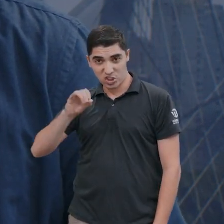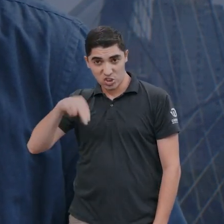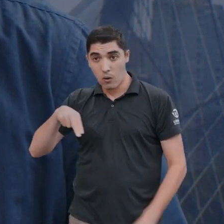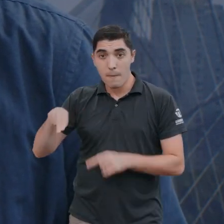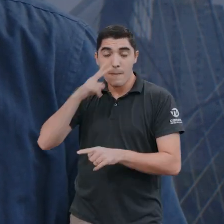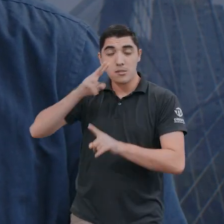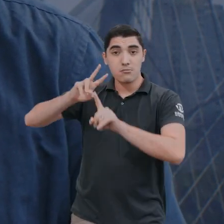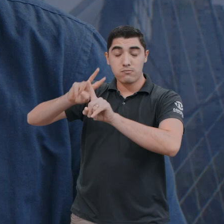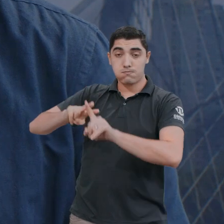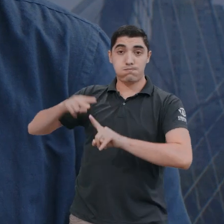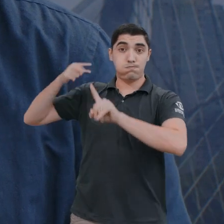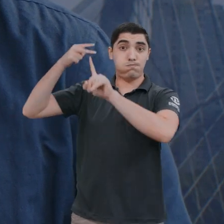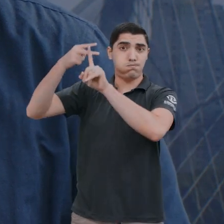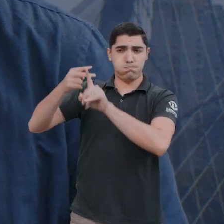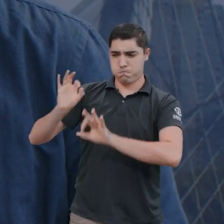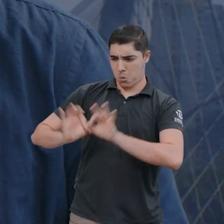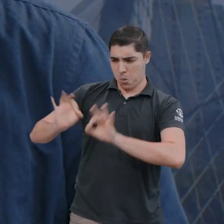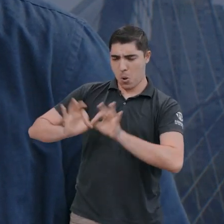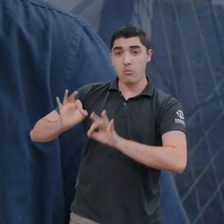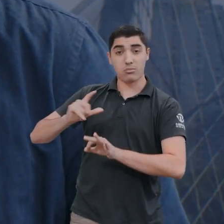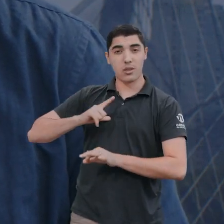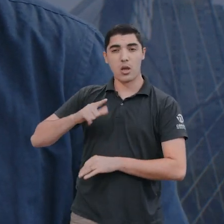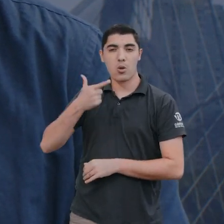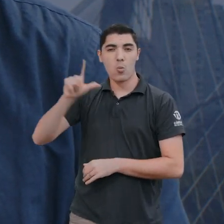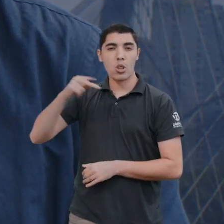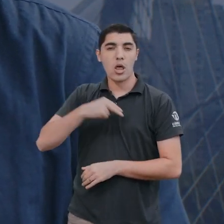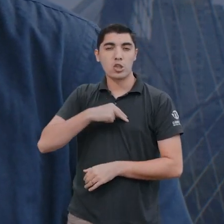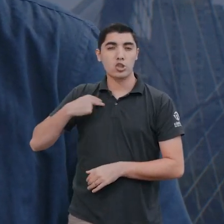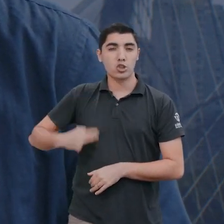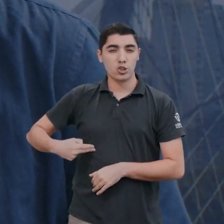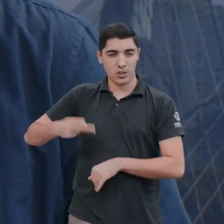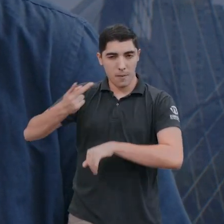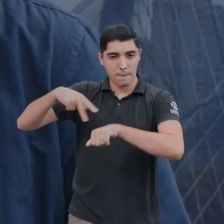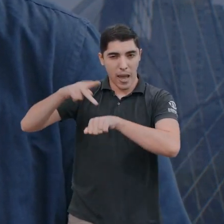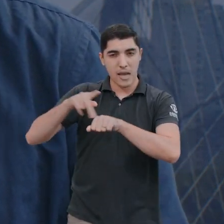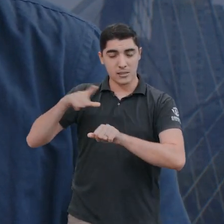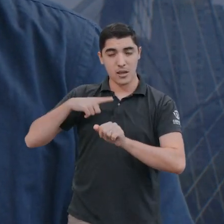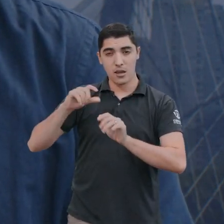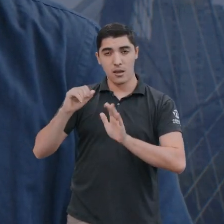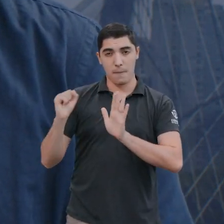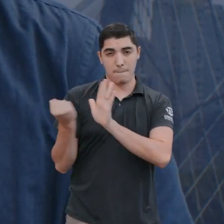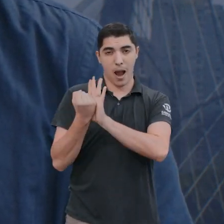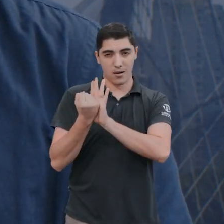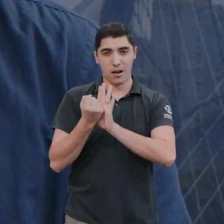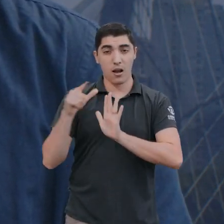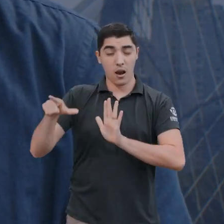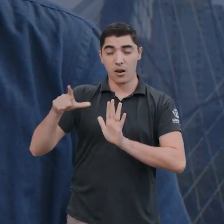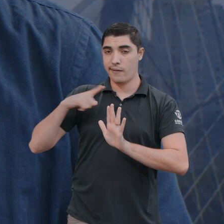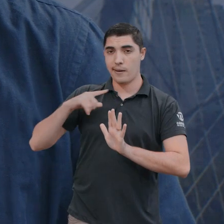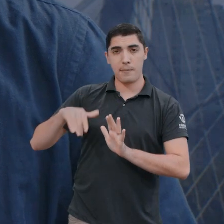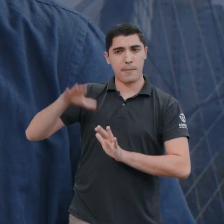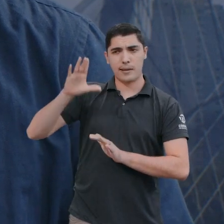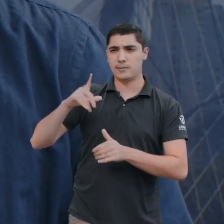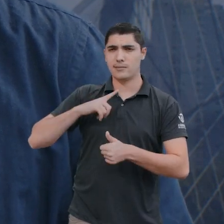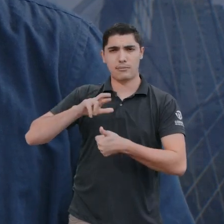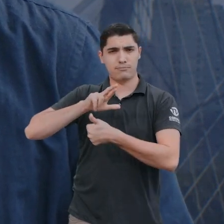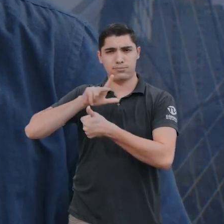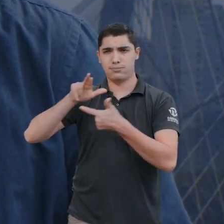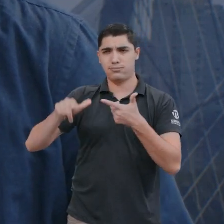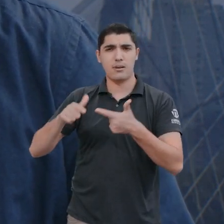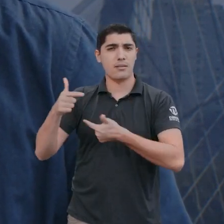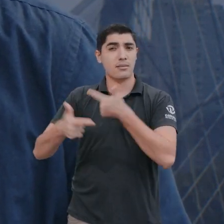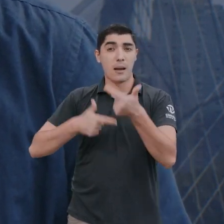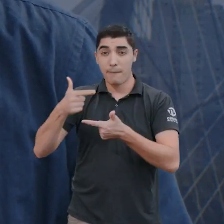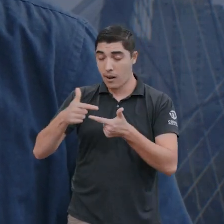muito mais, né? Existe uma marca chinesa muito conhecida e que explora muito as redes sociais e que está envolvida com